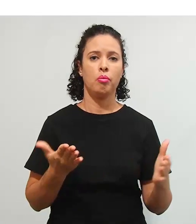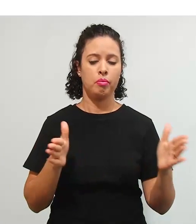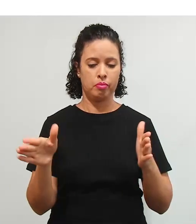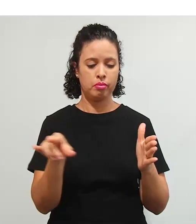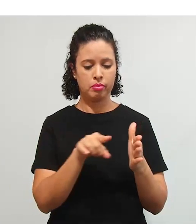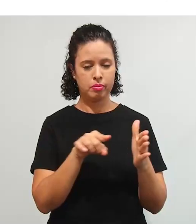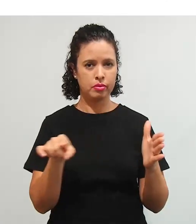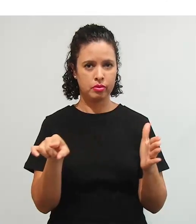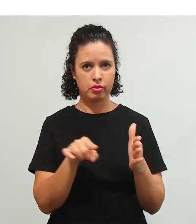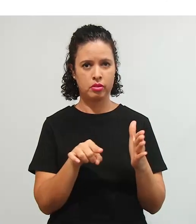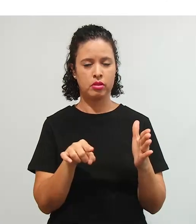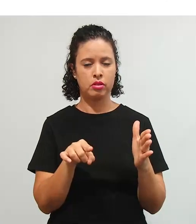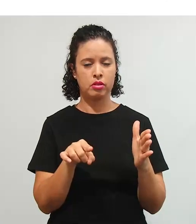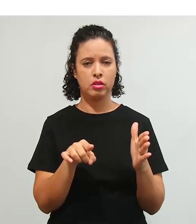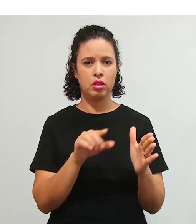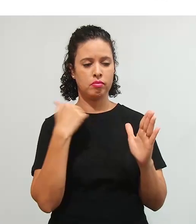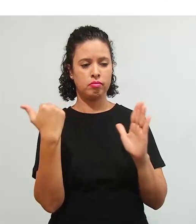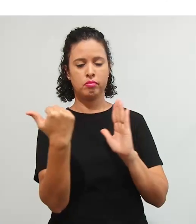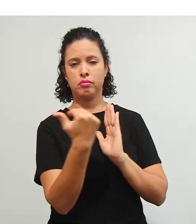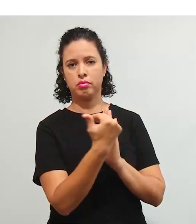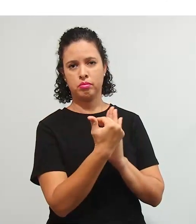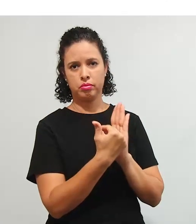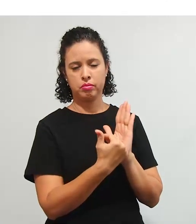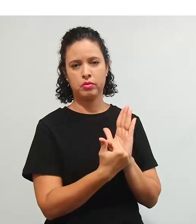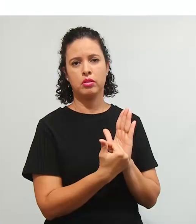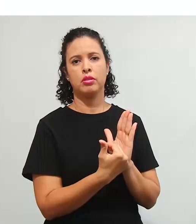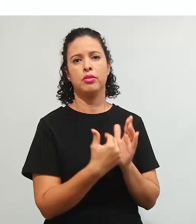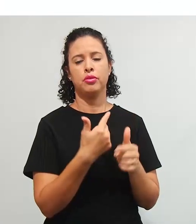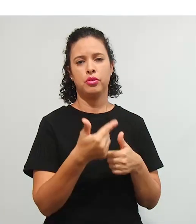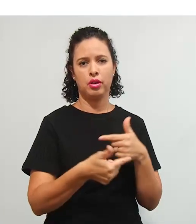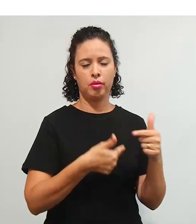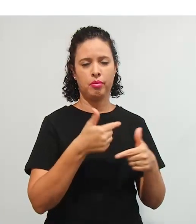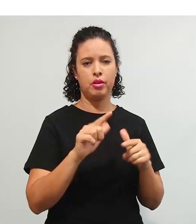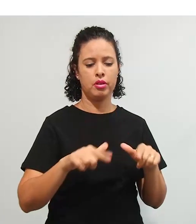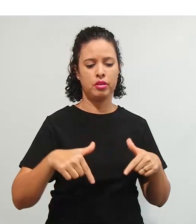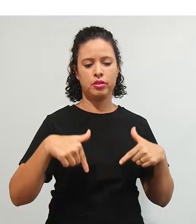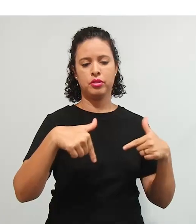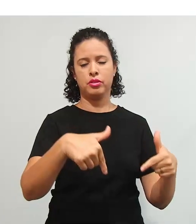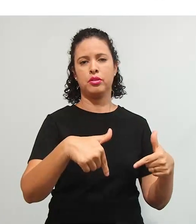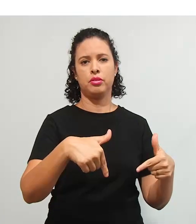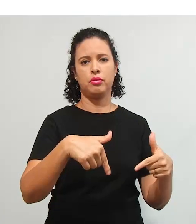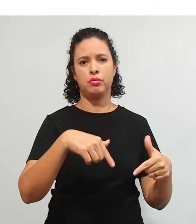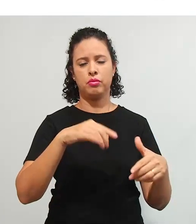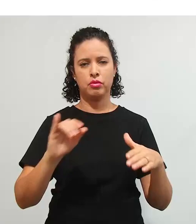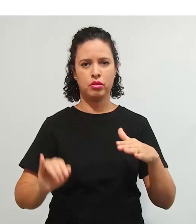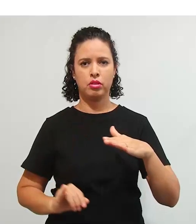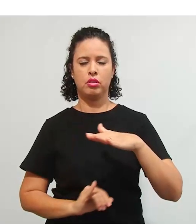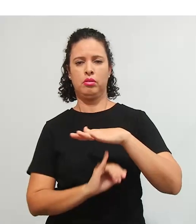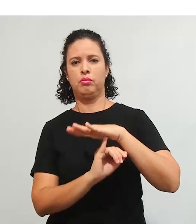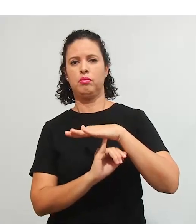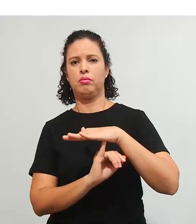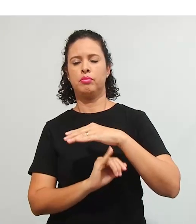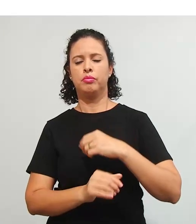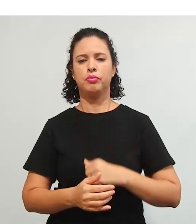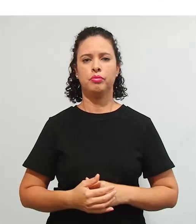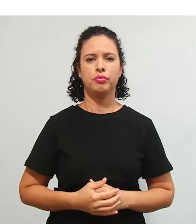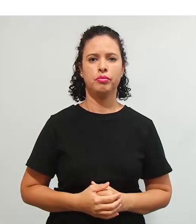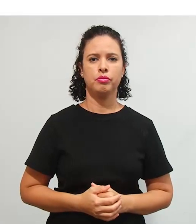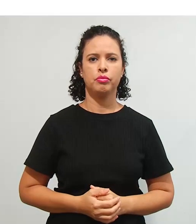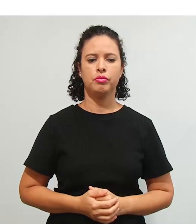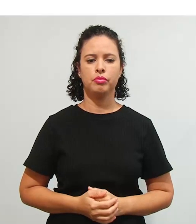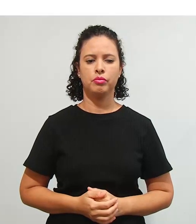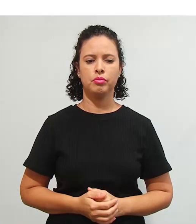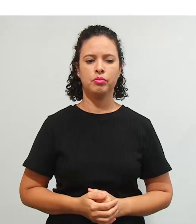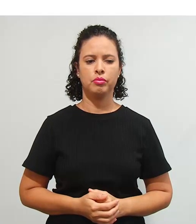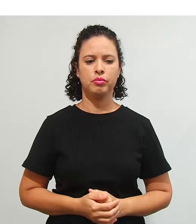do âmbito das competências de atuação do órgão ou entidade. Bom,